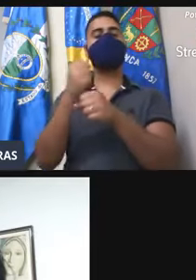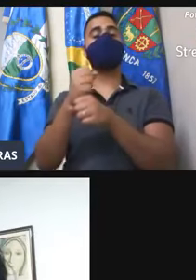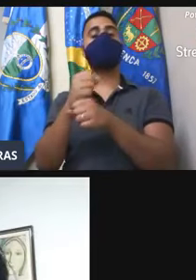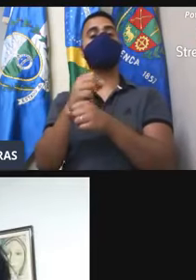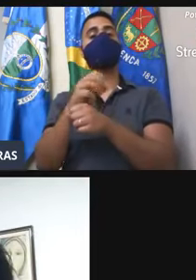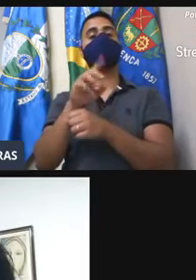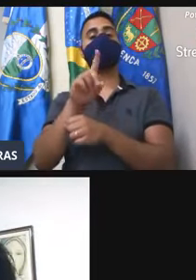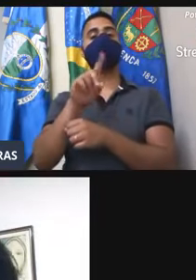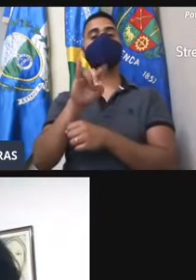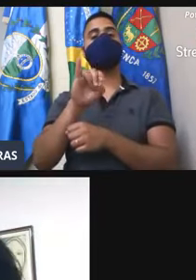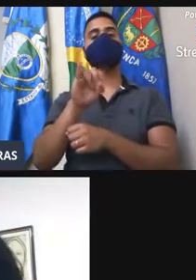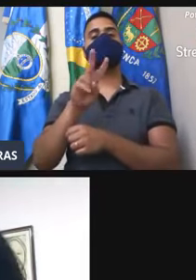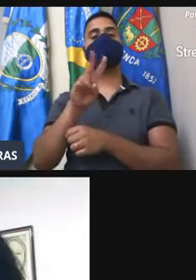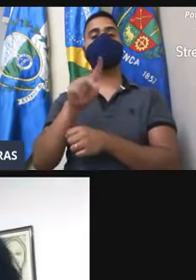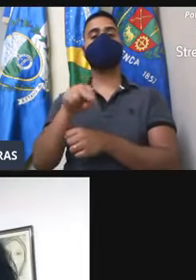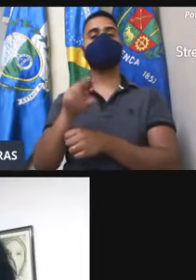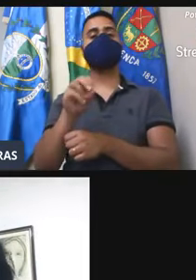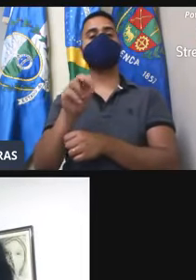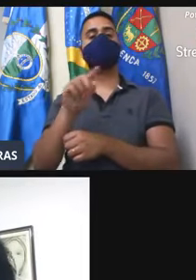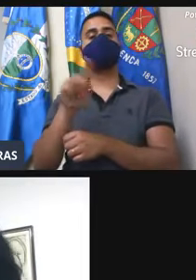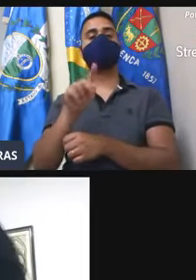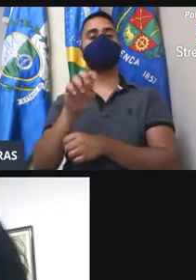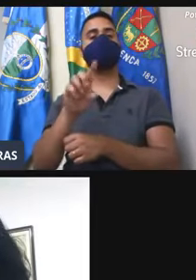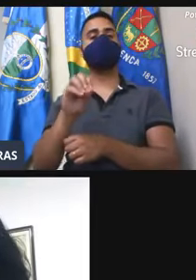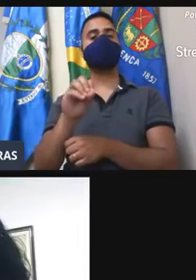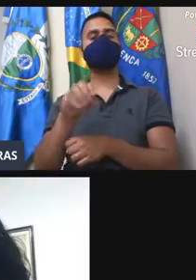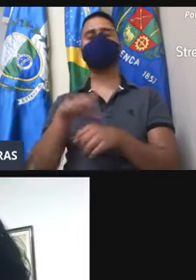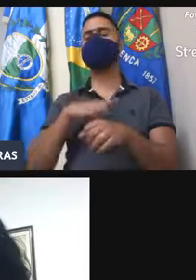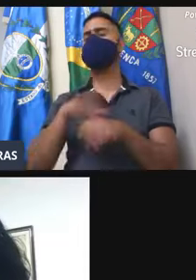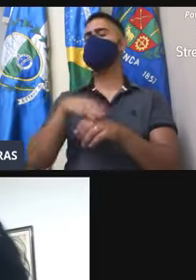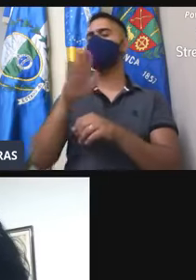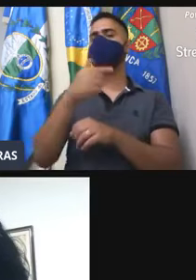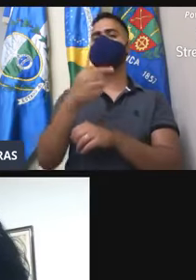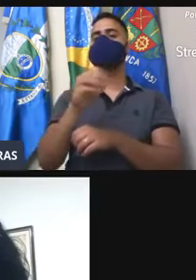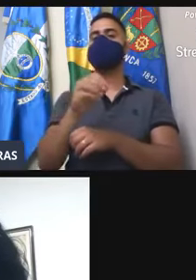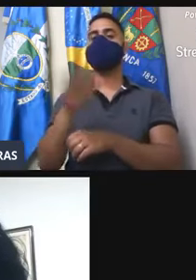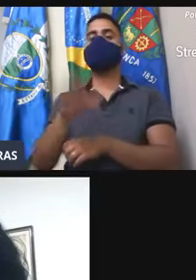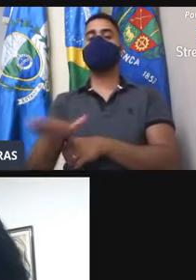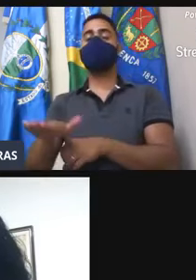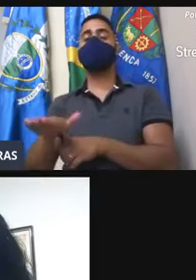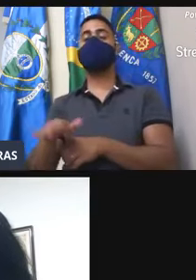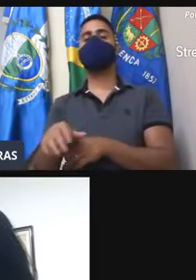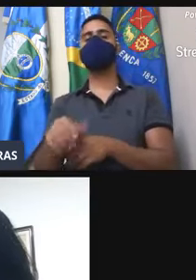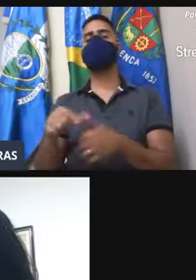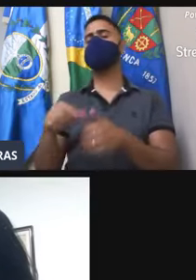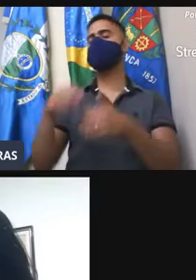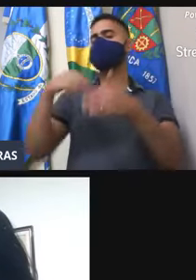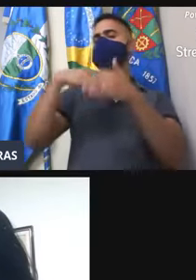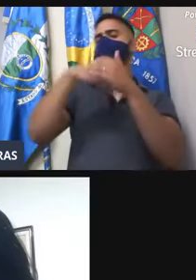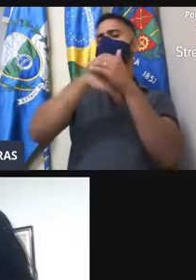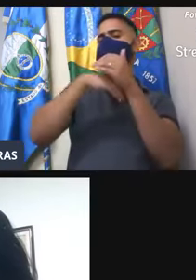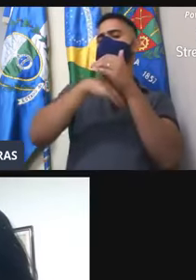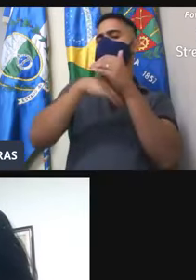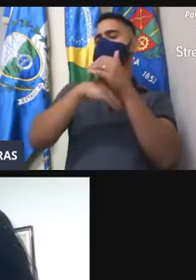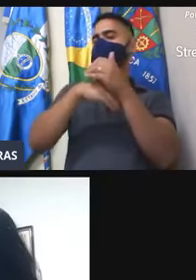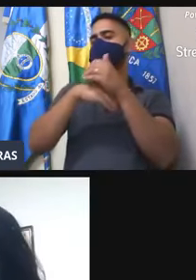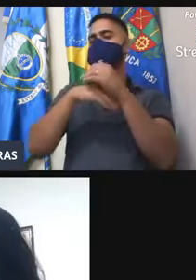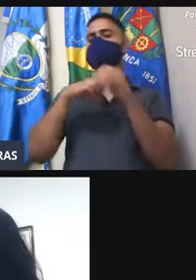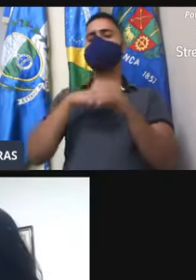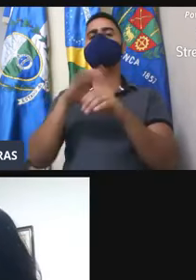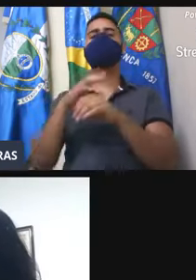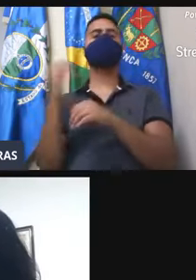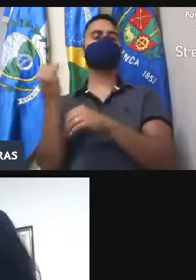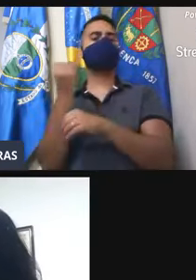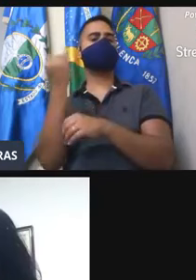acolhe mais de 70 crianças todo dia lá na Aparecida, lá no artesanato. É uma obra que fica meio escondidinha, mas ela tem uma